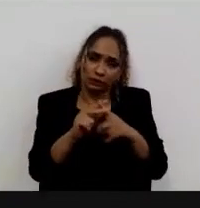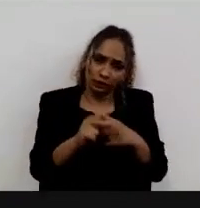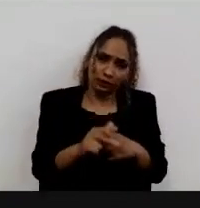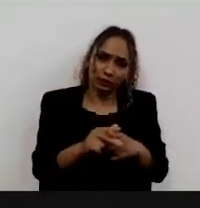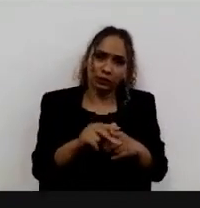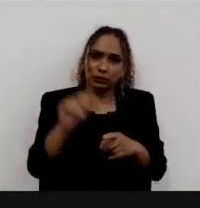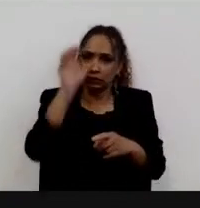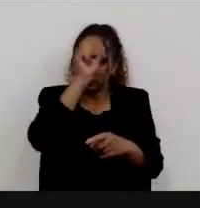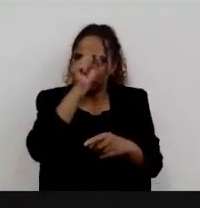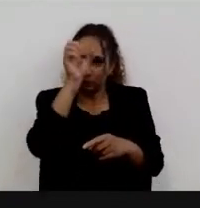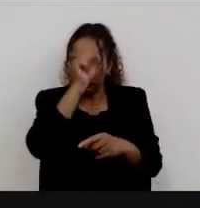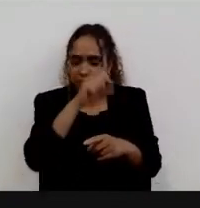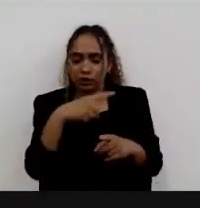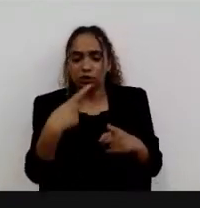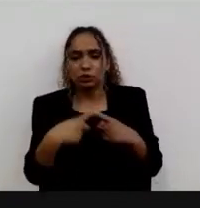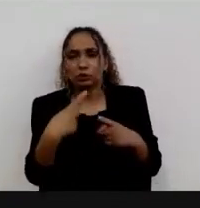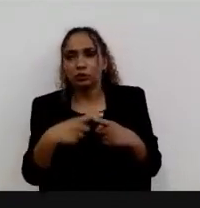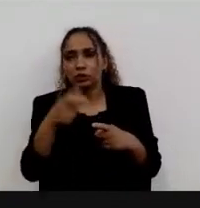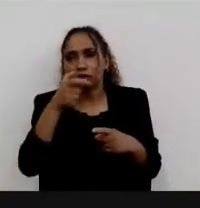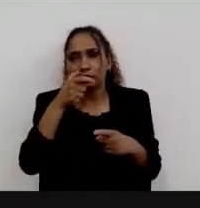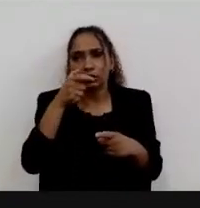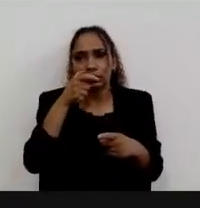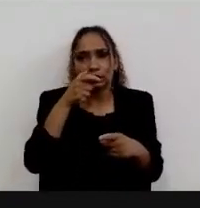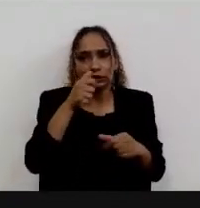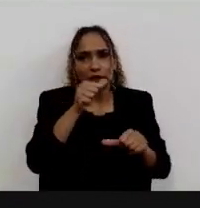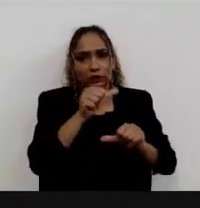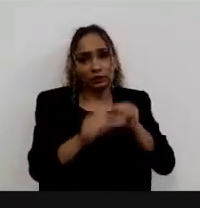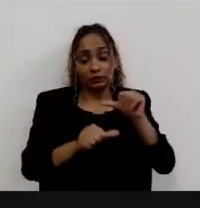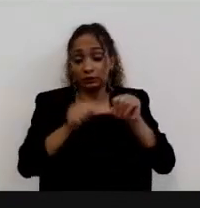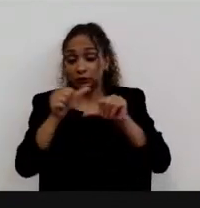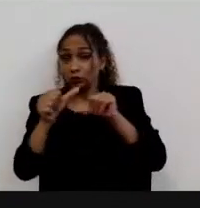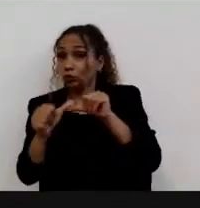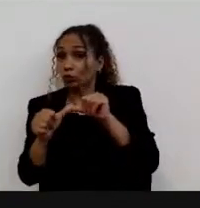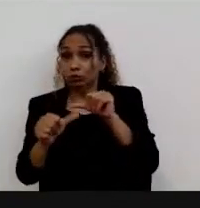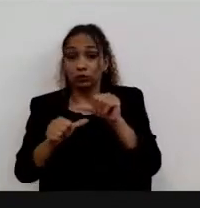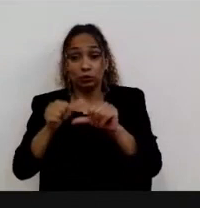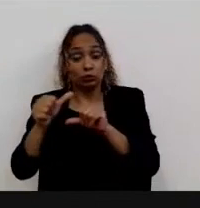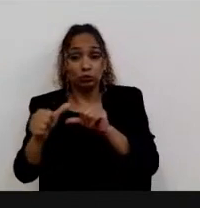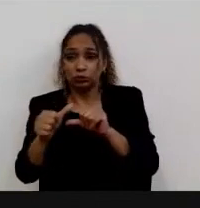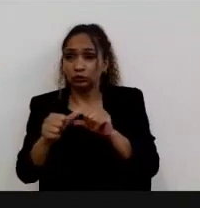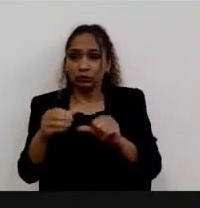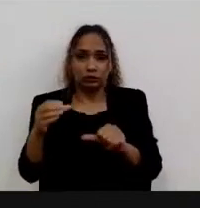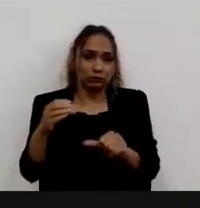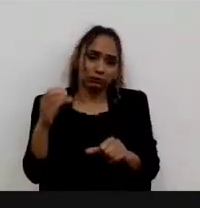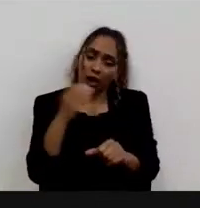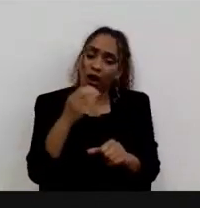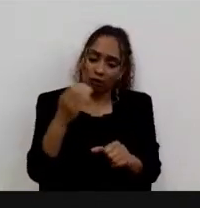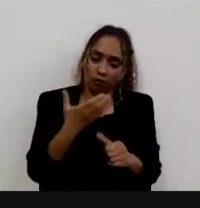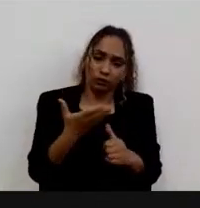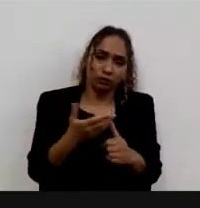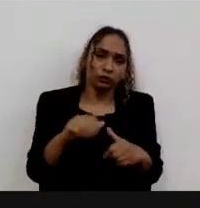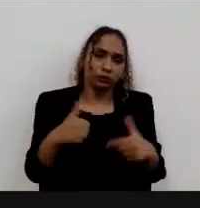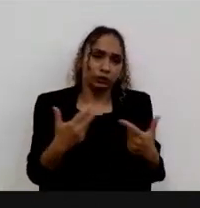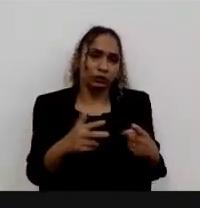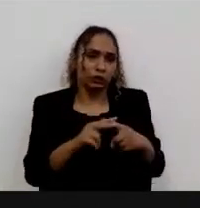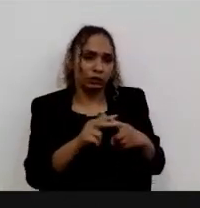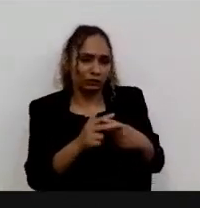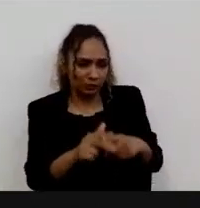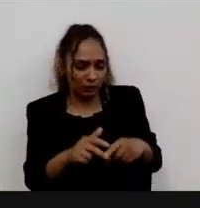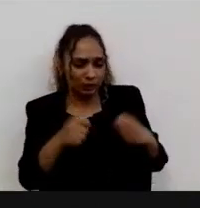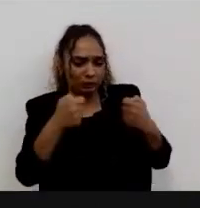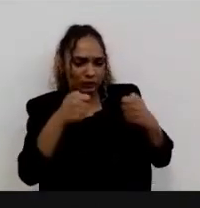dessa aprendizagem, porque o interesse do parlamentar pode mudar de uma semana para outra, de um dia para outro. Então, essa ferramenta tem que estar sempre